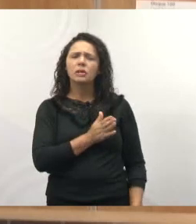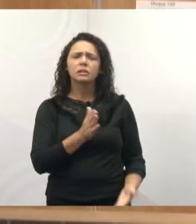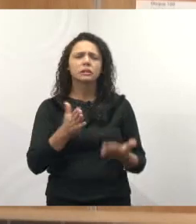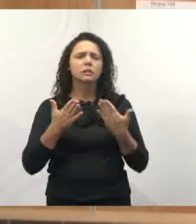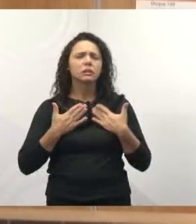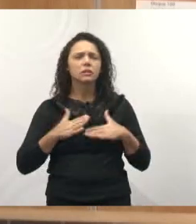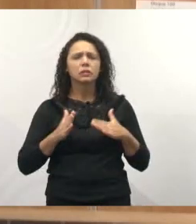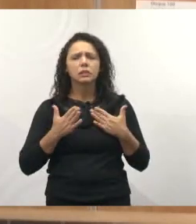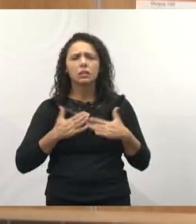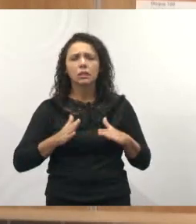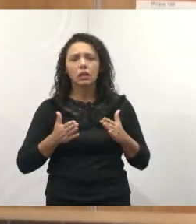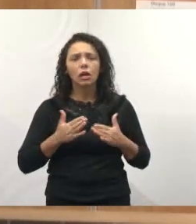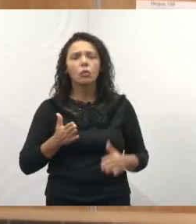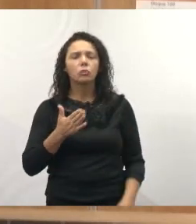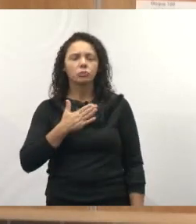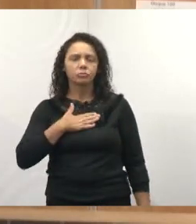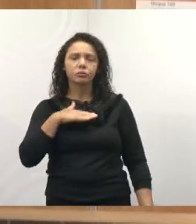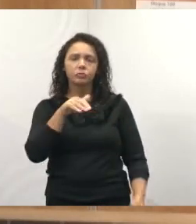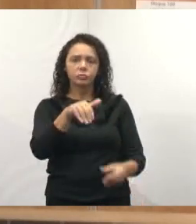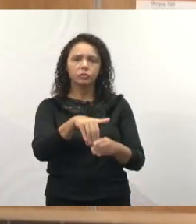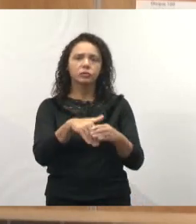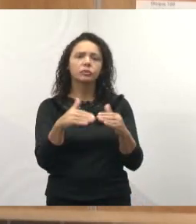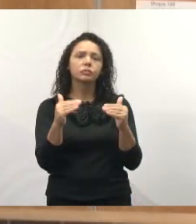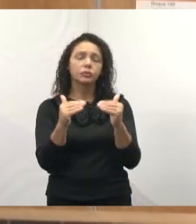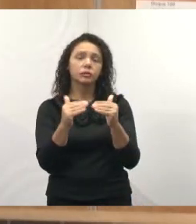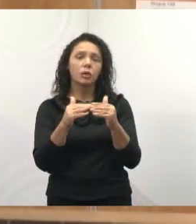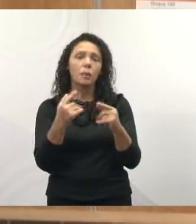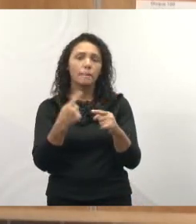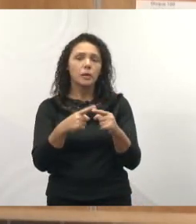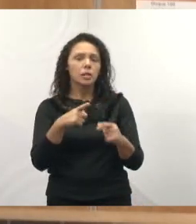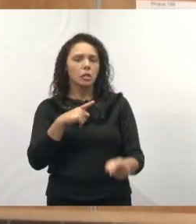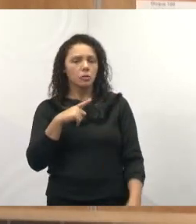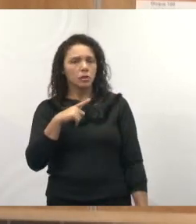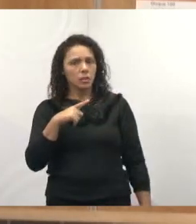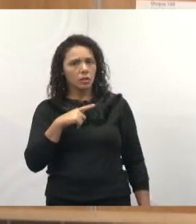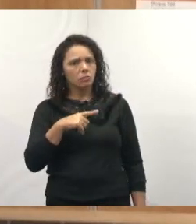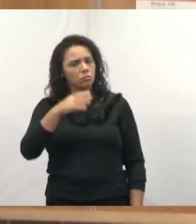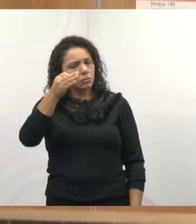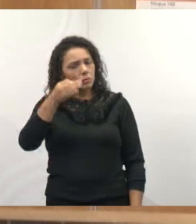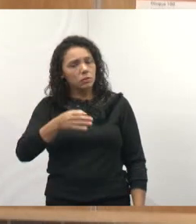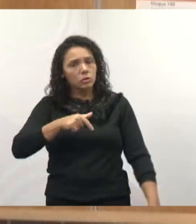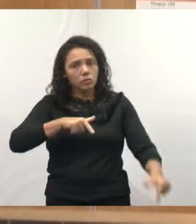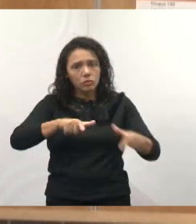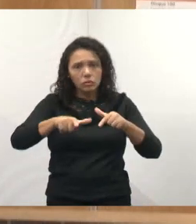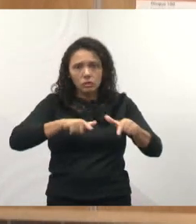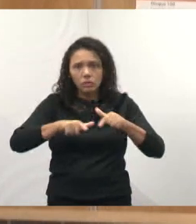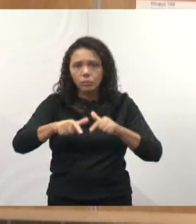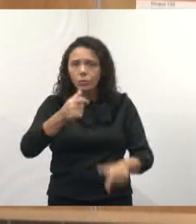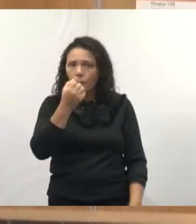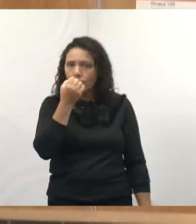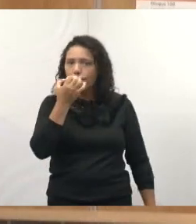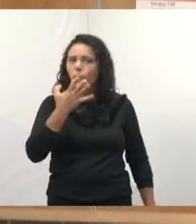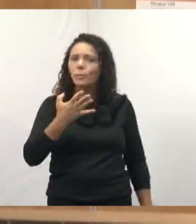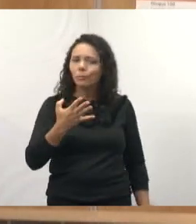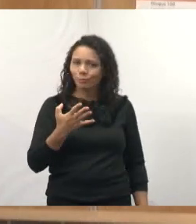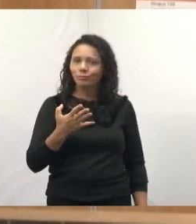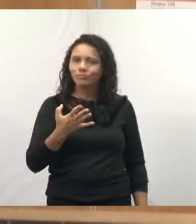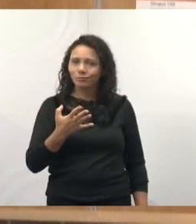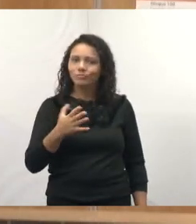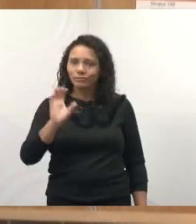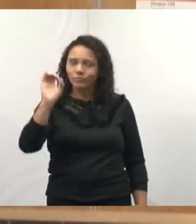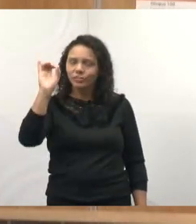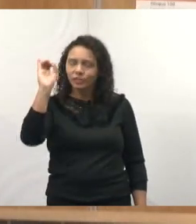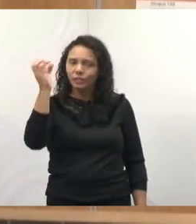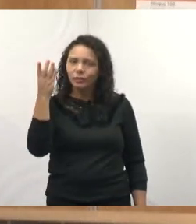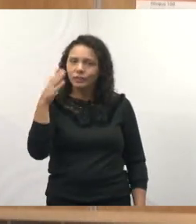com a mente tranquila, de um trabalho de transparência e qualidade que vem fazendo na nossa cidade quando se fala em